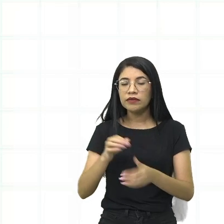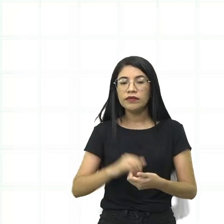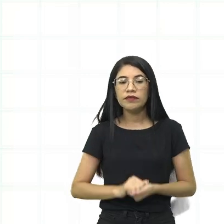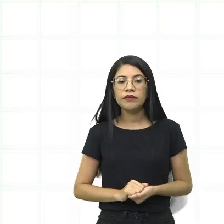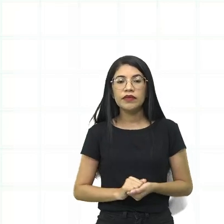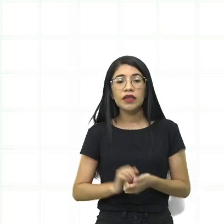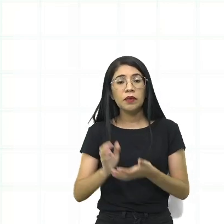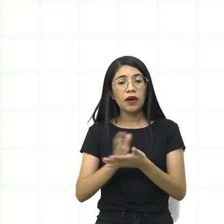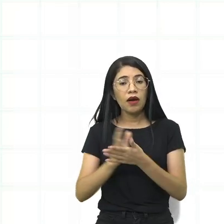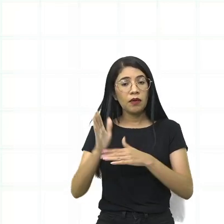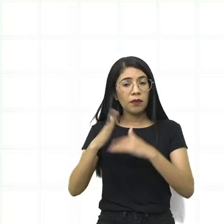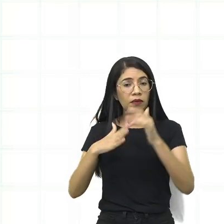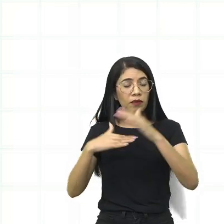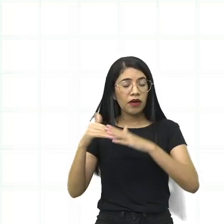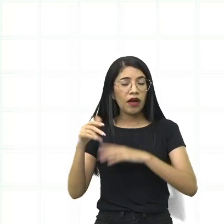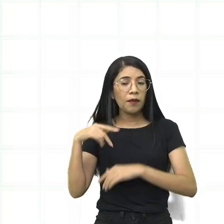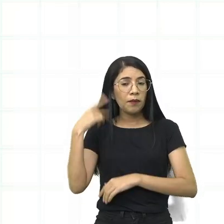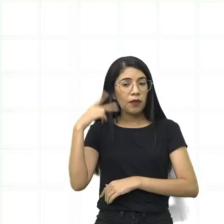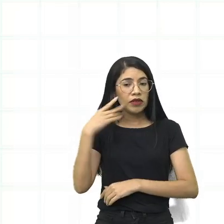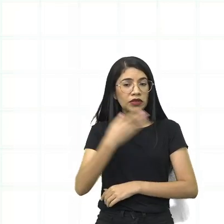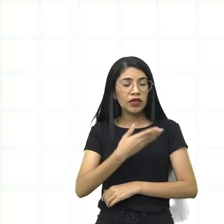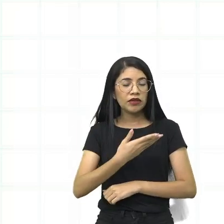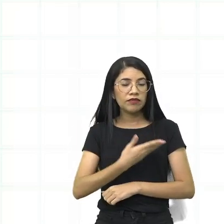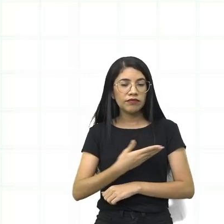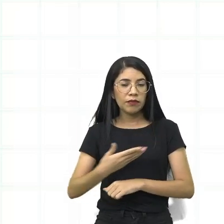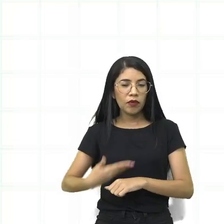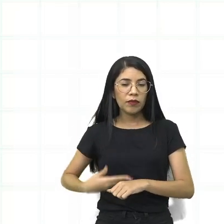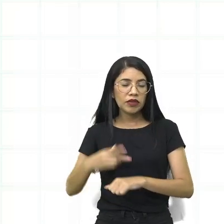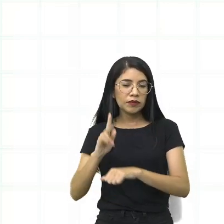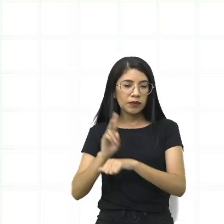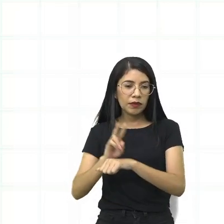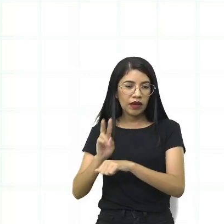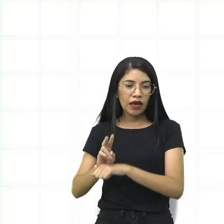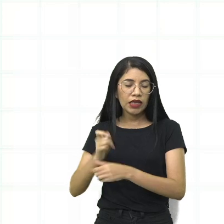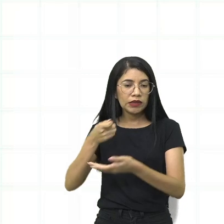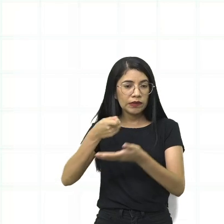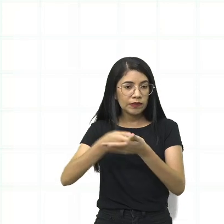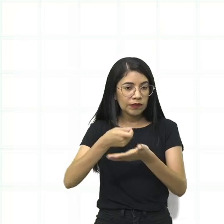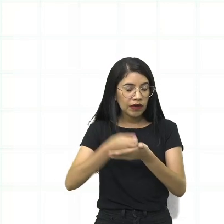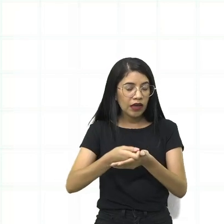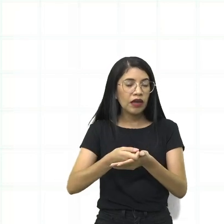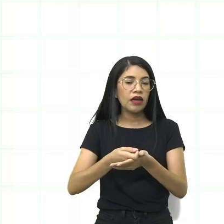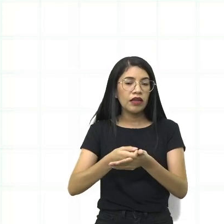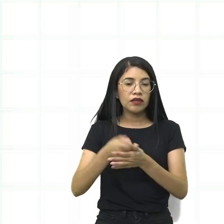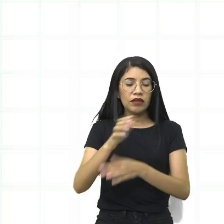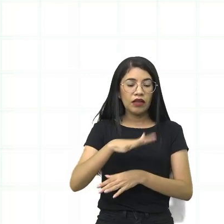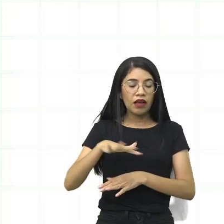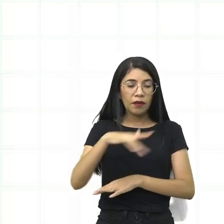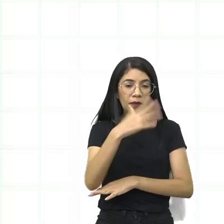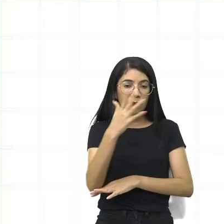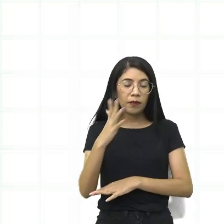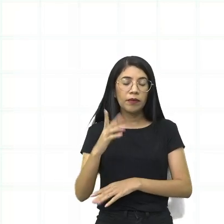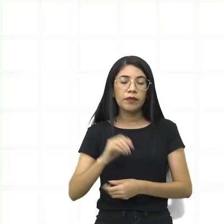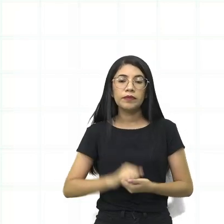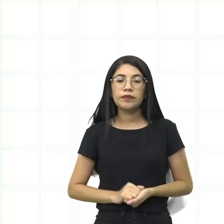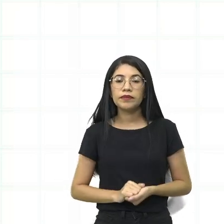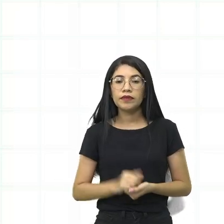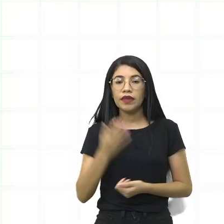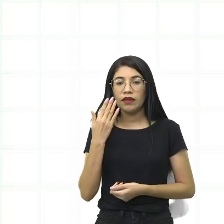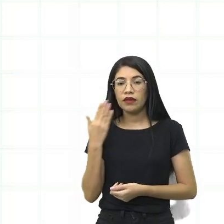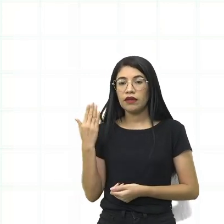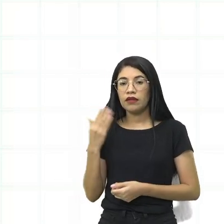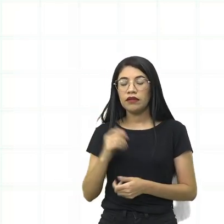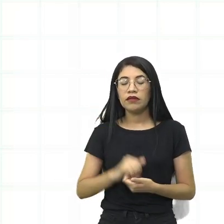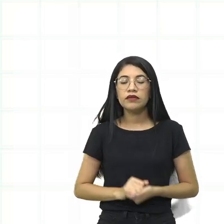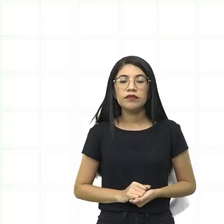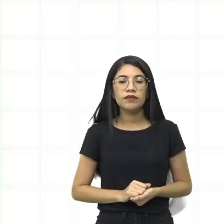alguns especialistas, políticas de preservação ambientais mais rigorosas, né? Políticas de